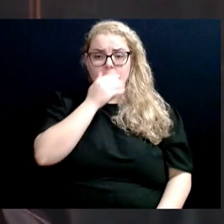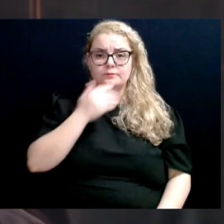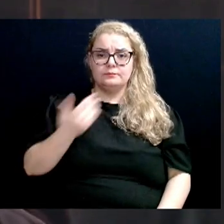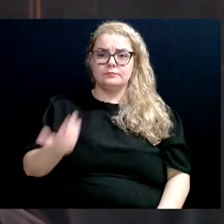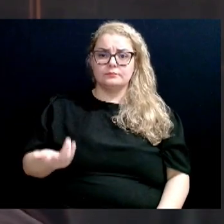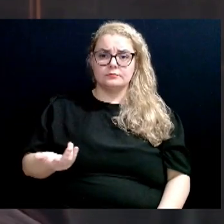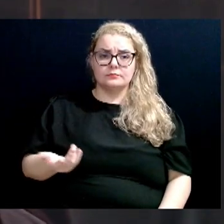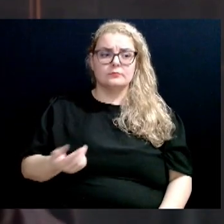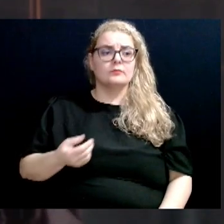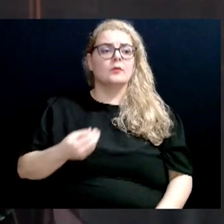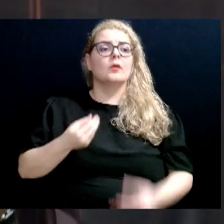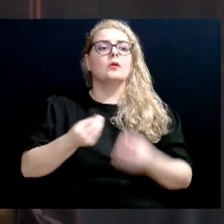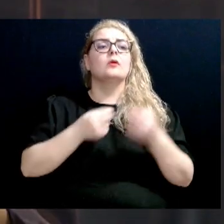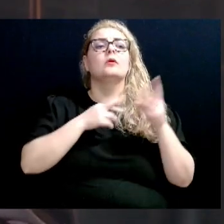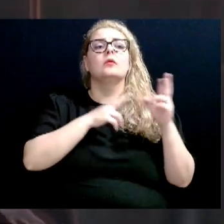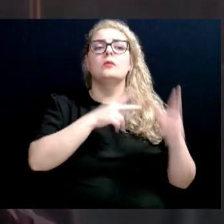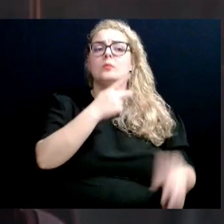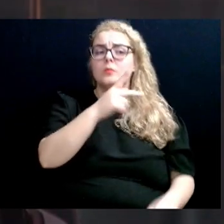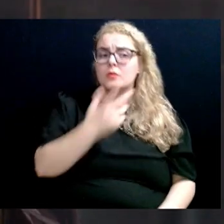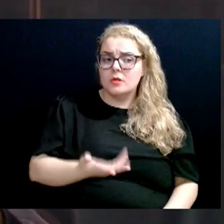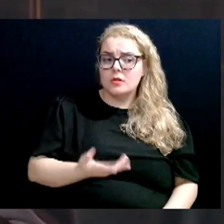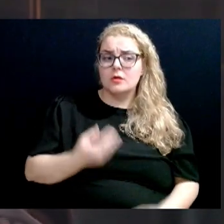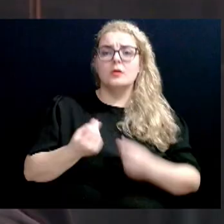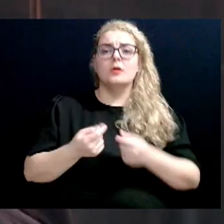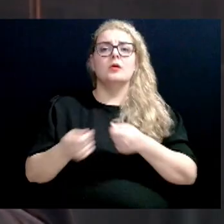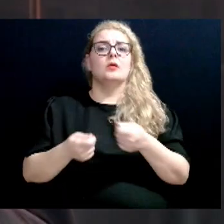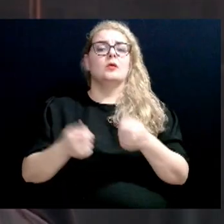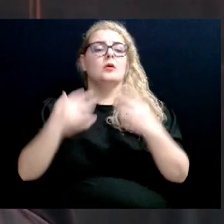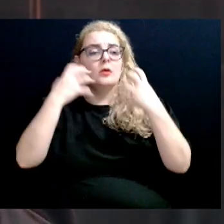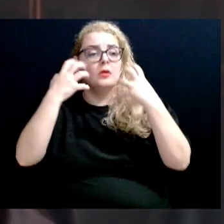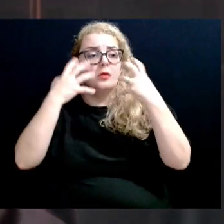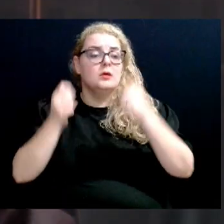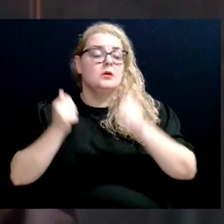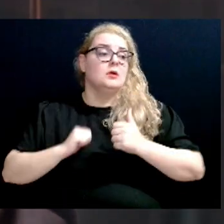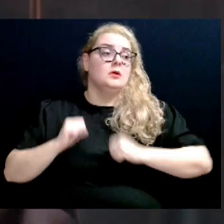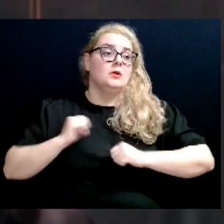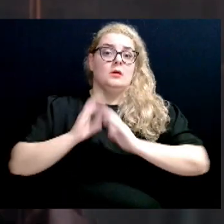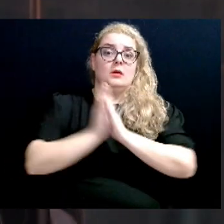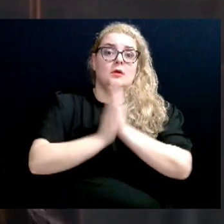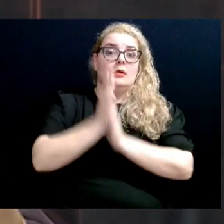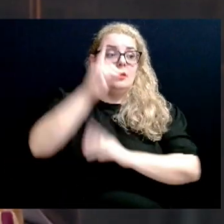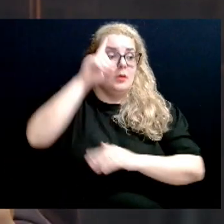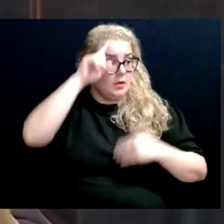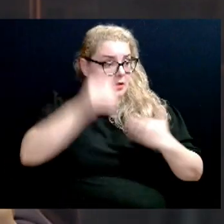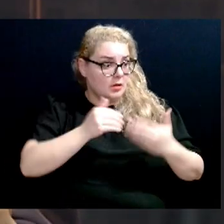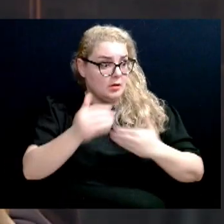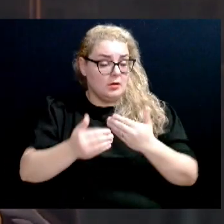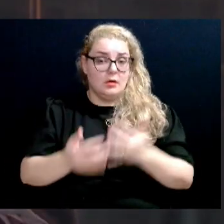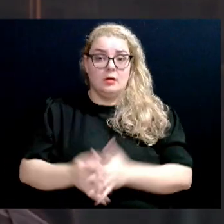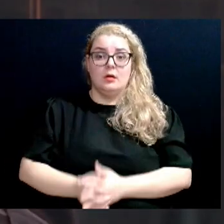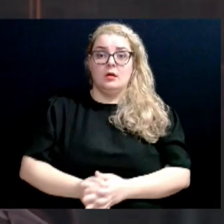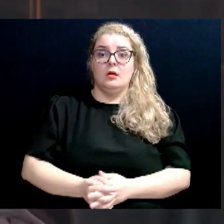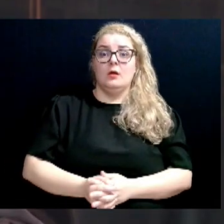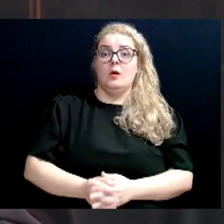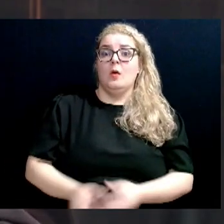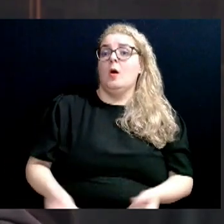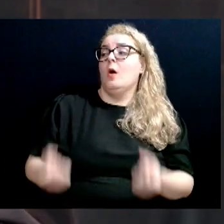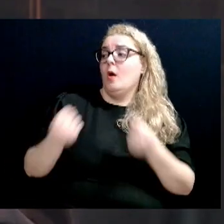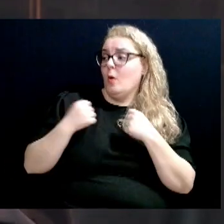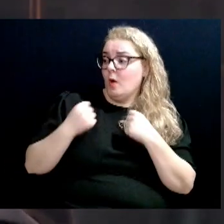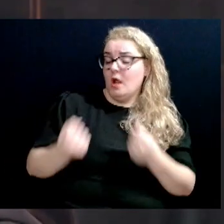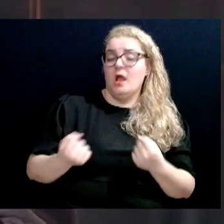sono? Como que está o controle do estresse, da ansiedade? Como está o exercício físico? E